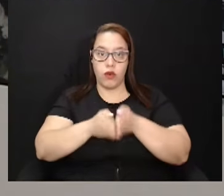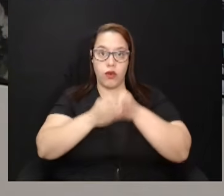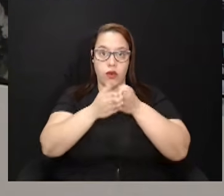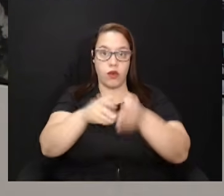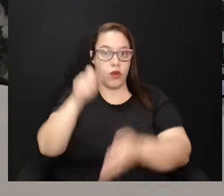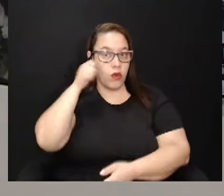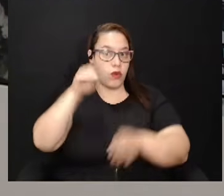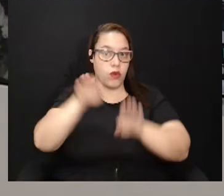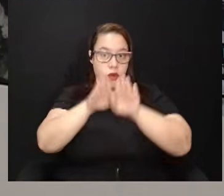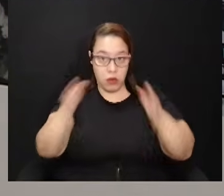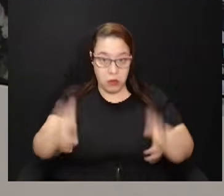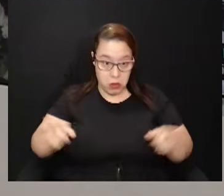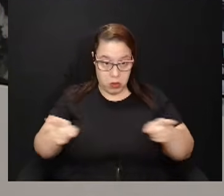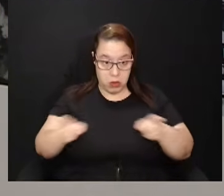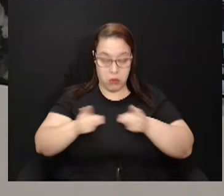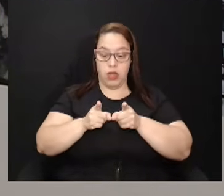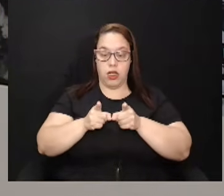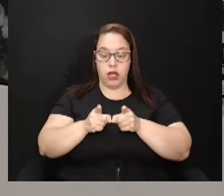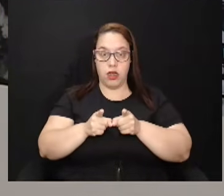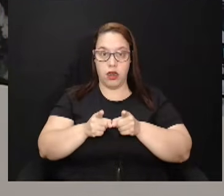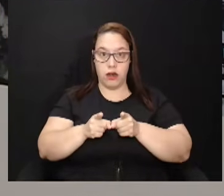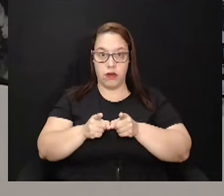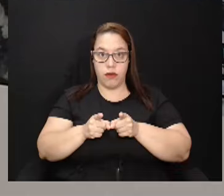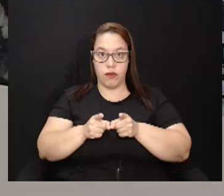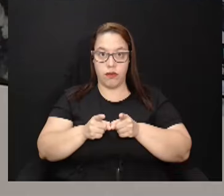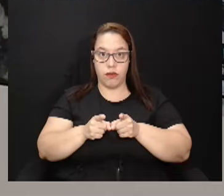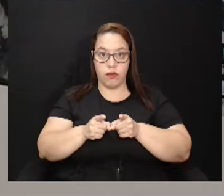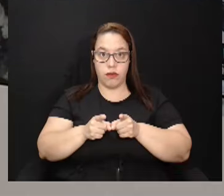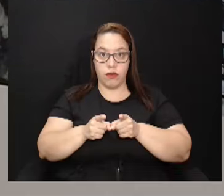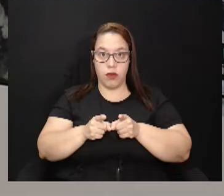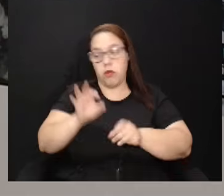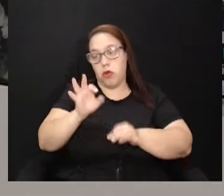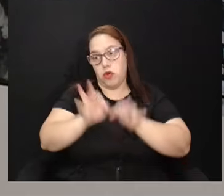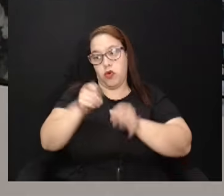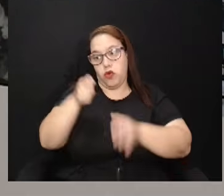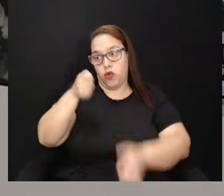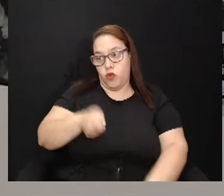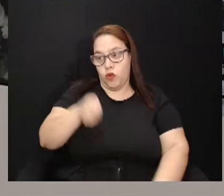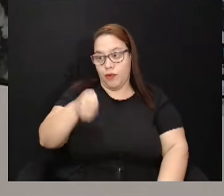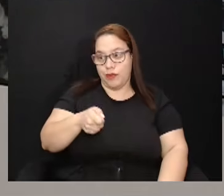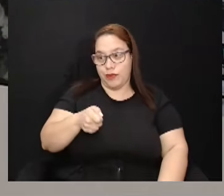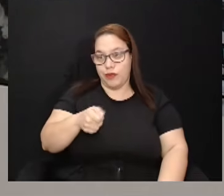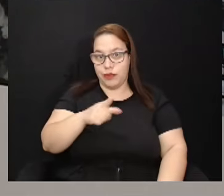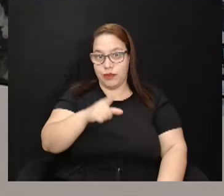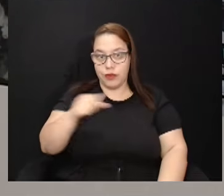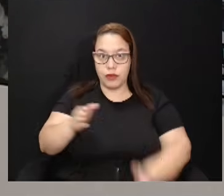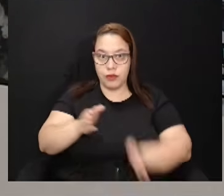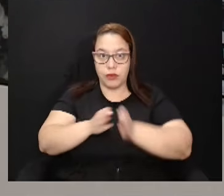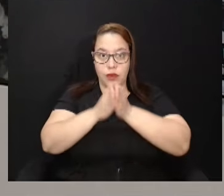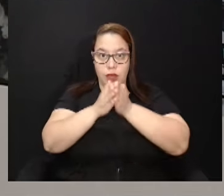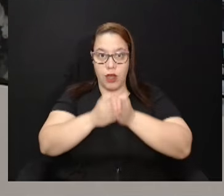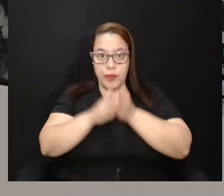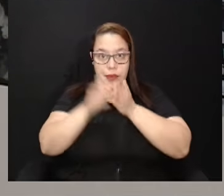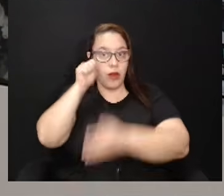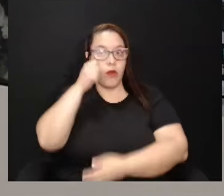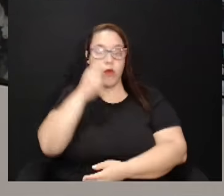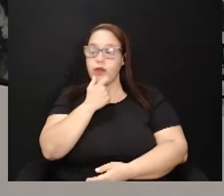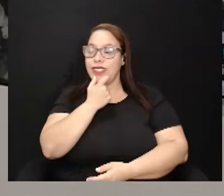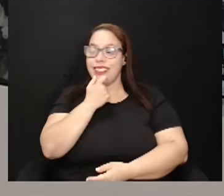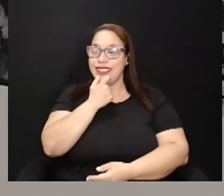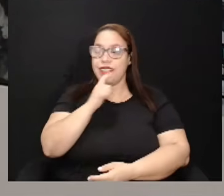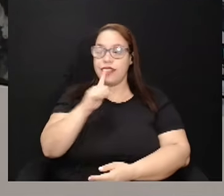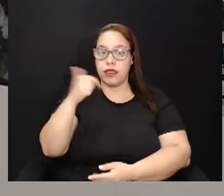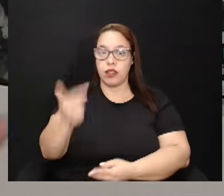pequena para o júri. Dali a pouquinho saiu o navio negreiro em inglês. Dali a pouquinho em espanhol não